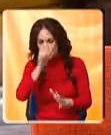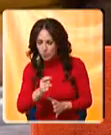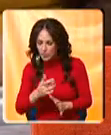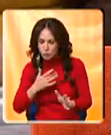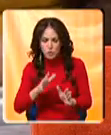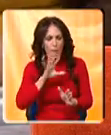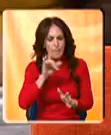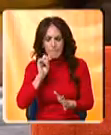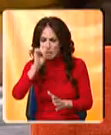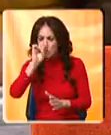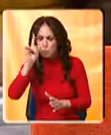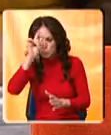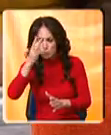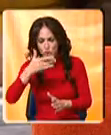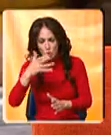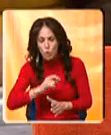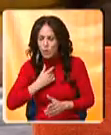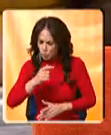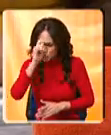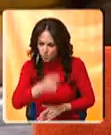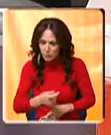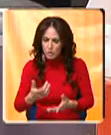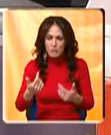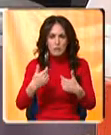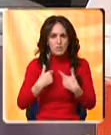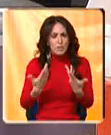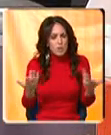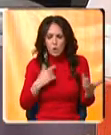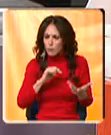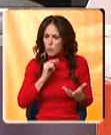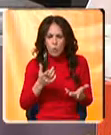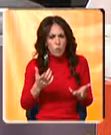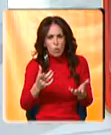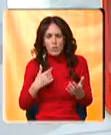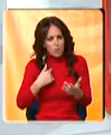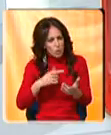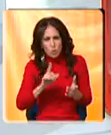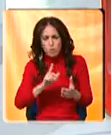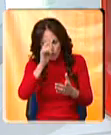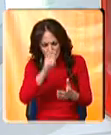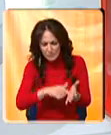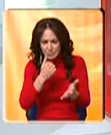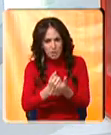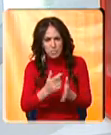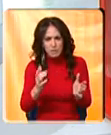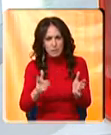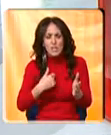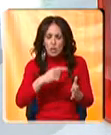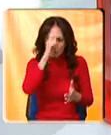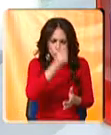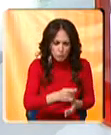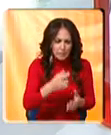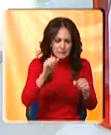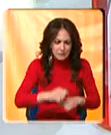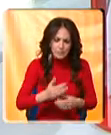nem aos pais do Diogo, não. Nunca me faltaram ao respeito a mim enquanto estávamos juntos, não é? Agora que deviam faltar e que eu vou faltar. Respeito